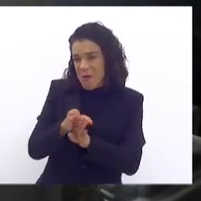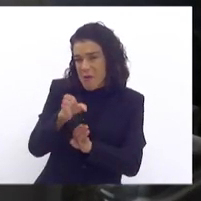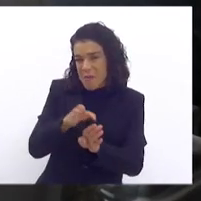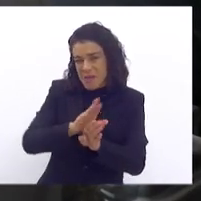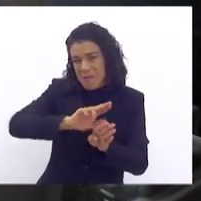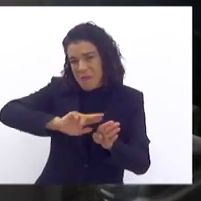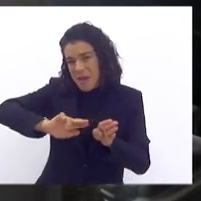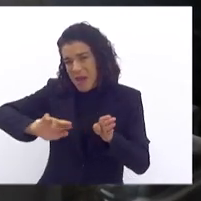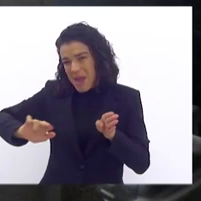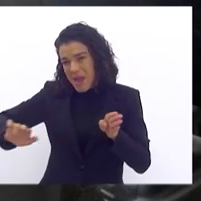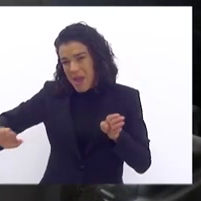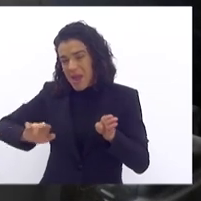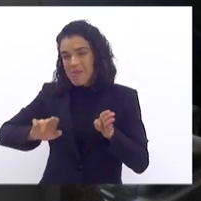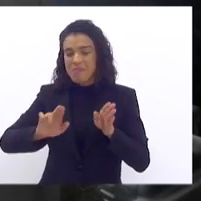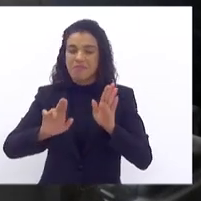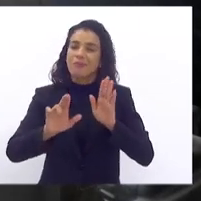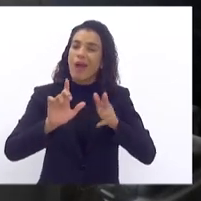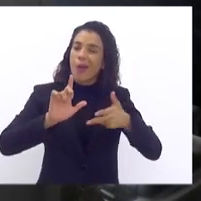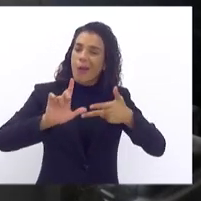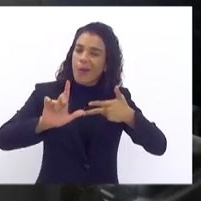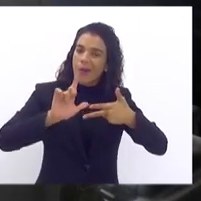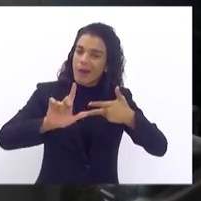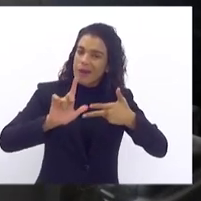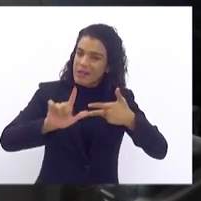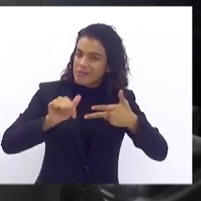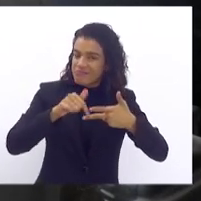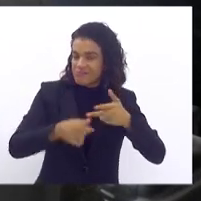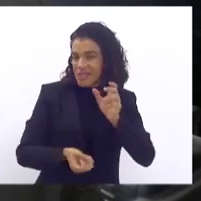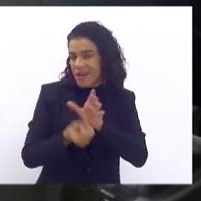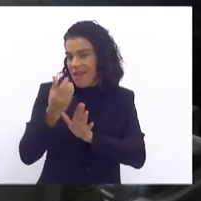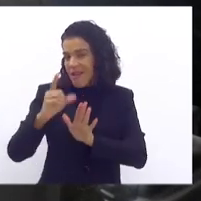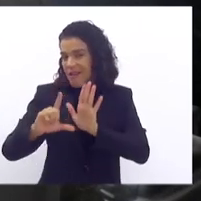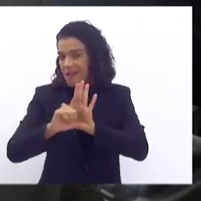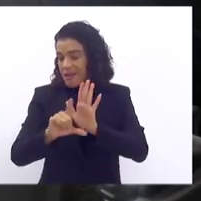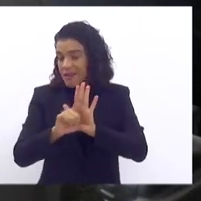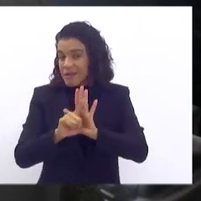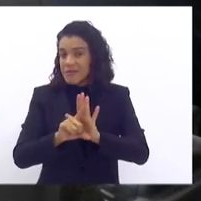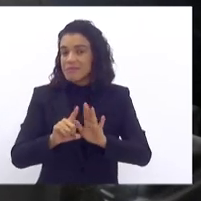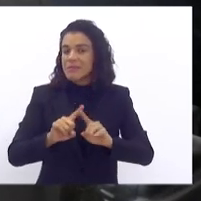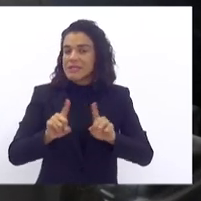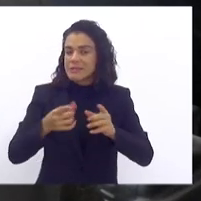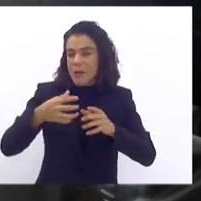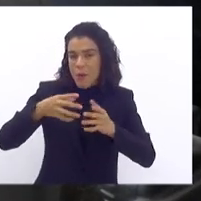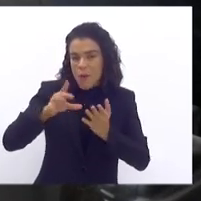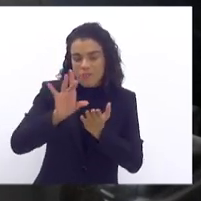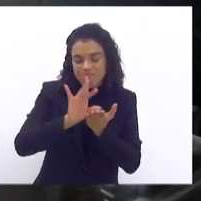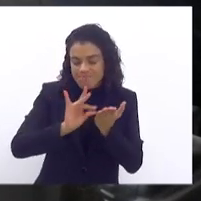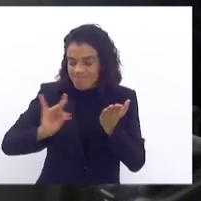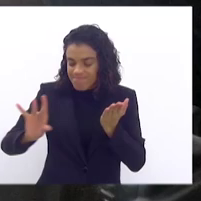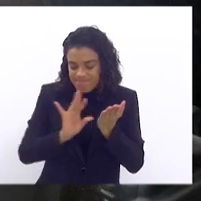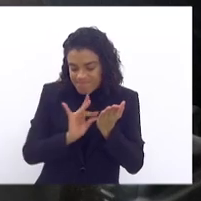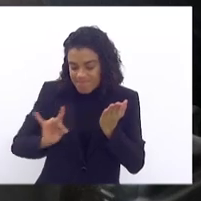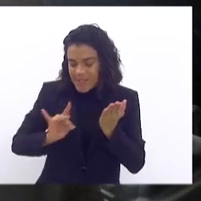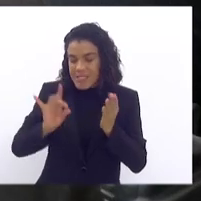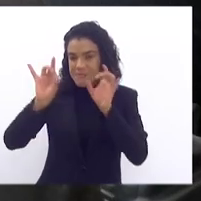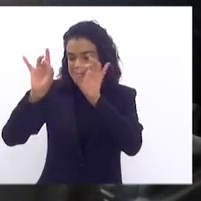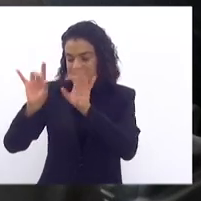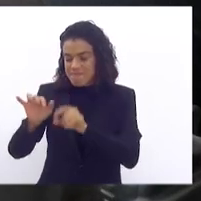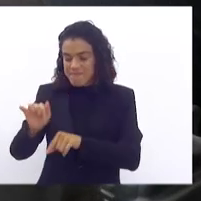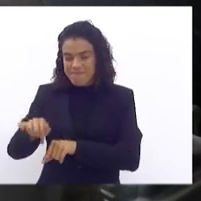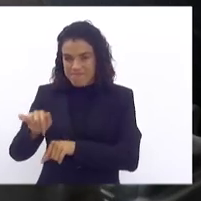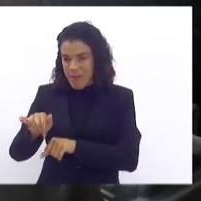recomendações para o legislativo, mas eu separei algumas aqui, como, por exemplo,